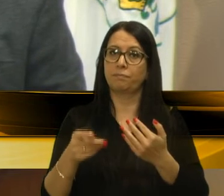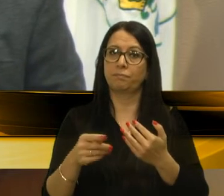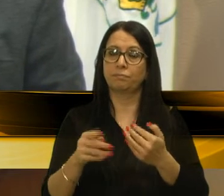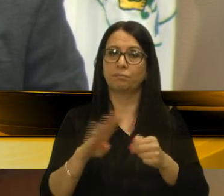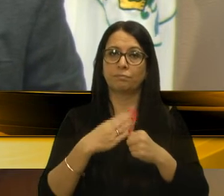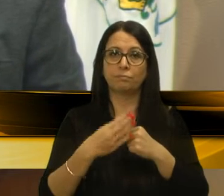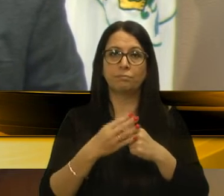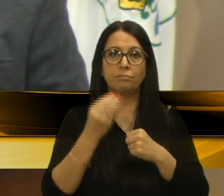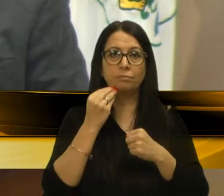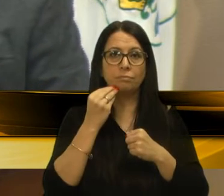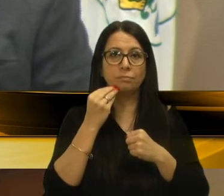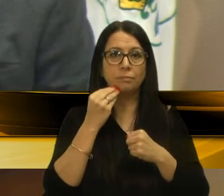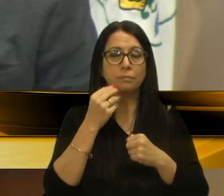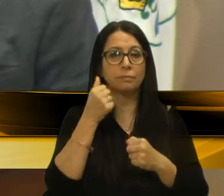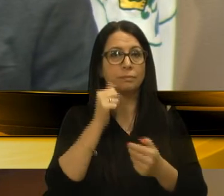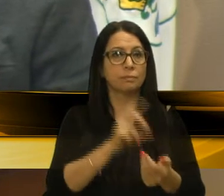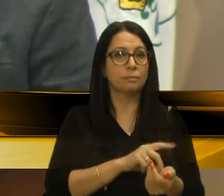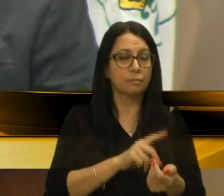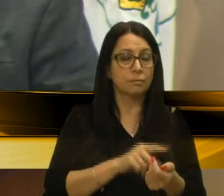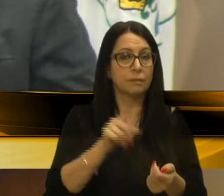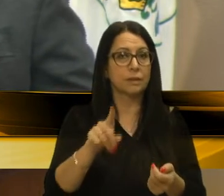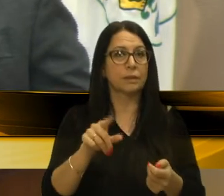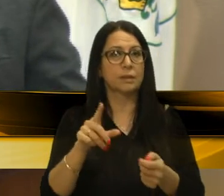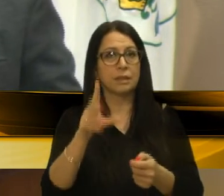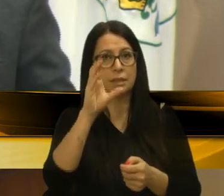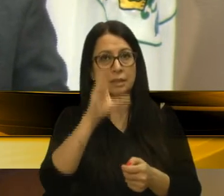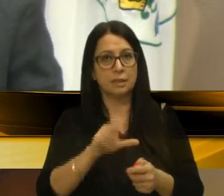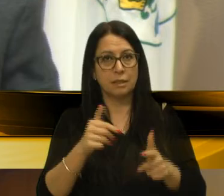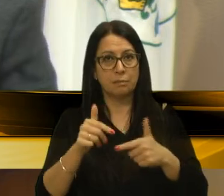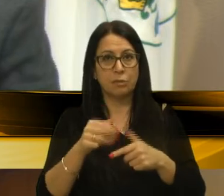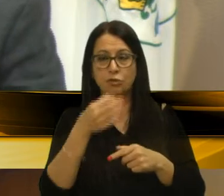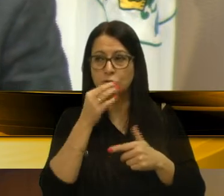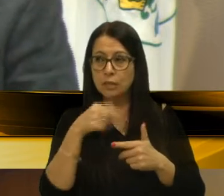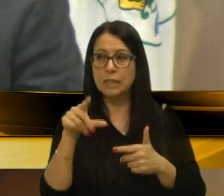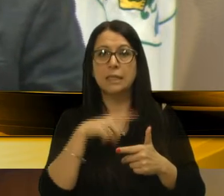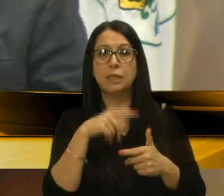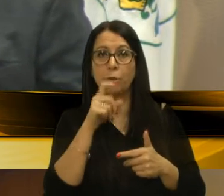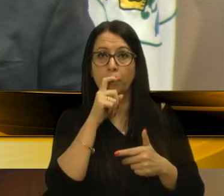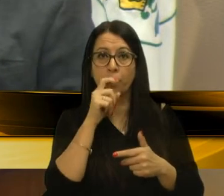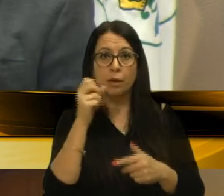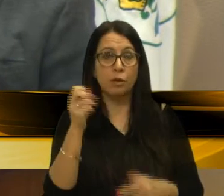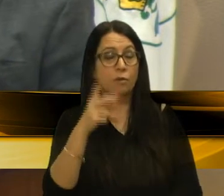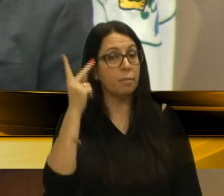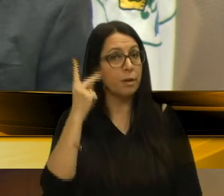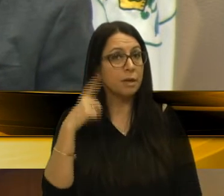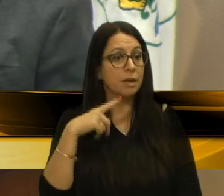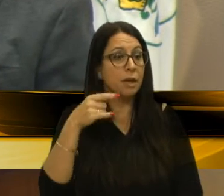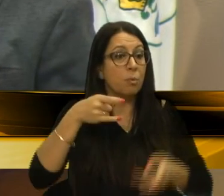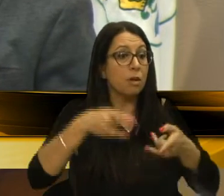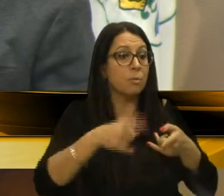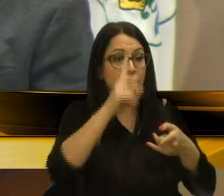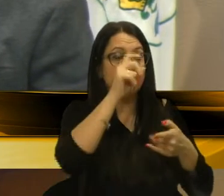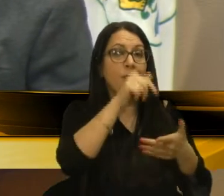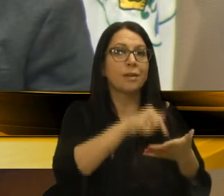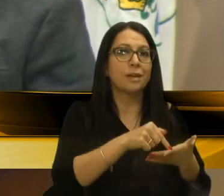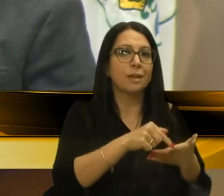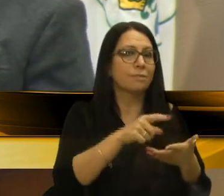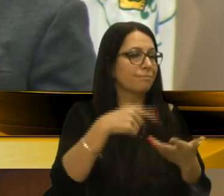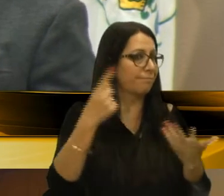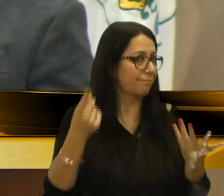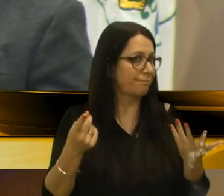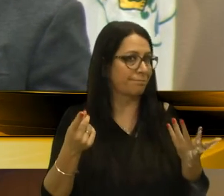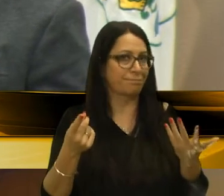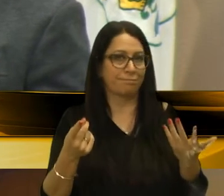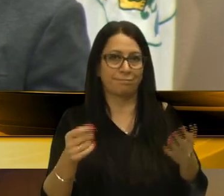rec que a filha diabética para essa cidadã trabalhadora de caxias que tem o pai nova prata é um leito aqui o resto é